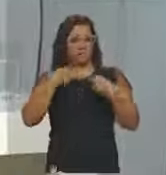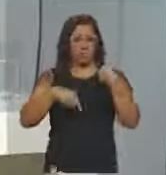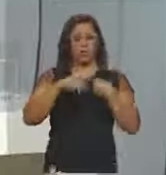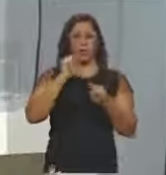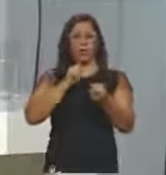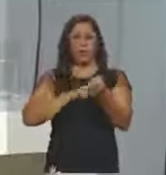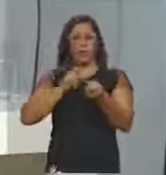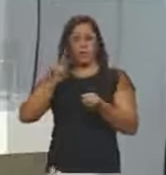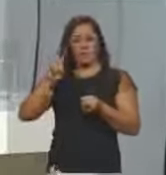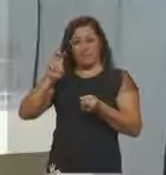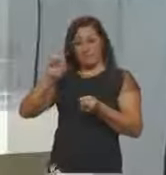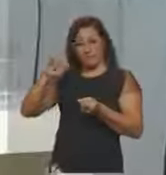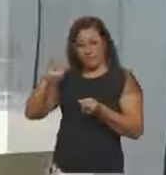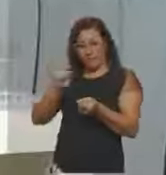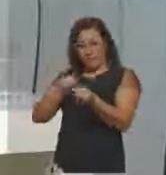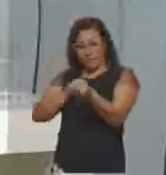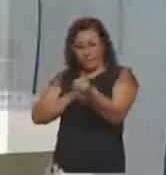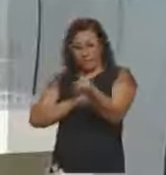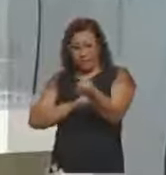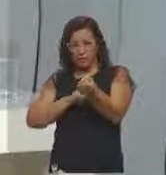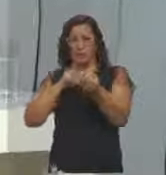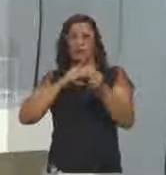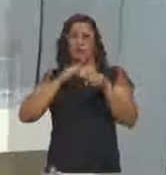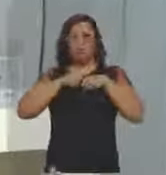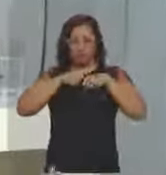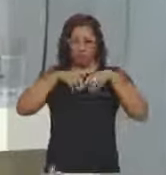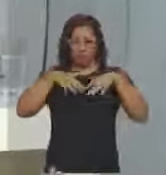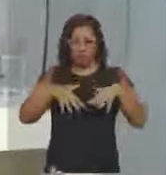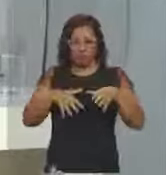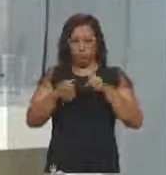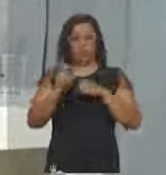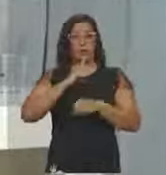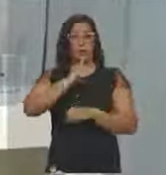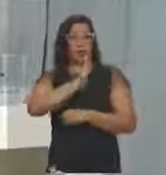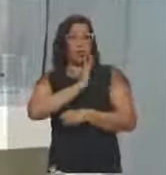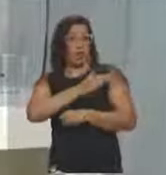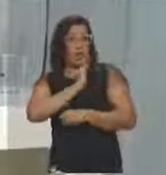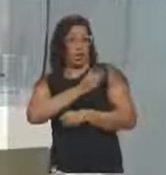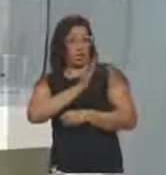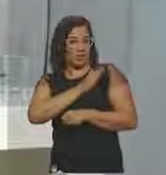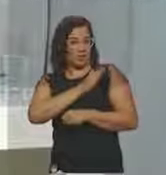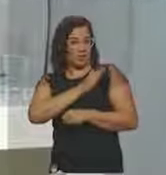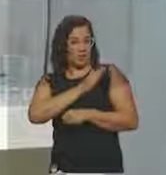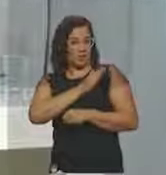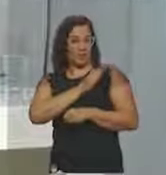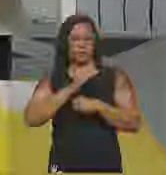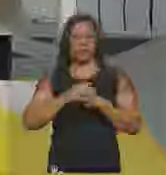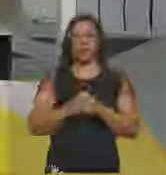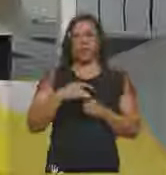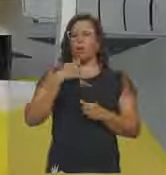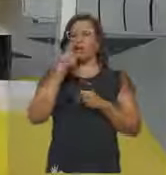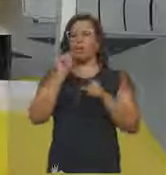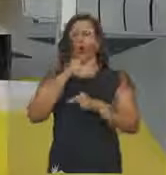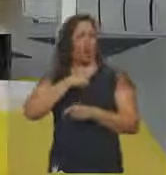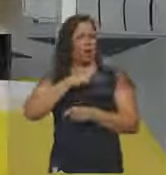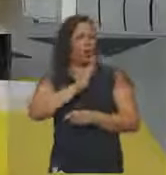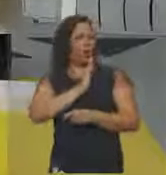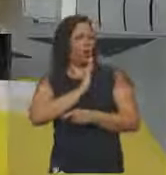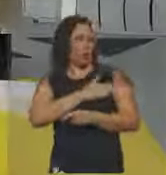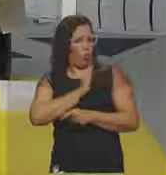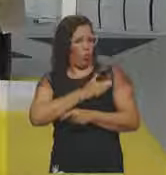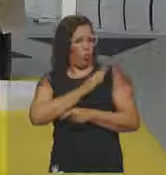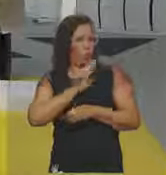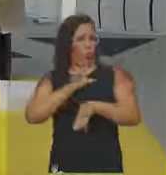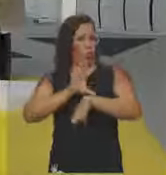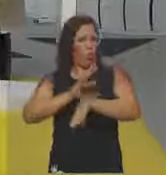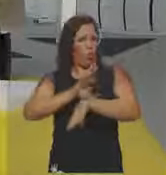veias, artérias, capilares, coração. Falei para você na aula passada que o coração é um